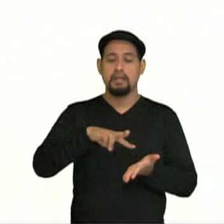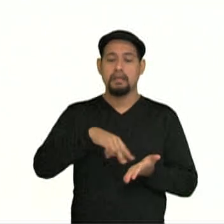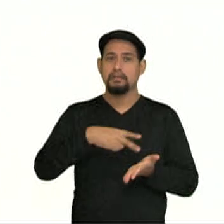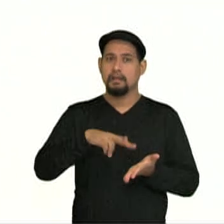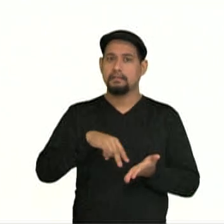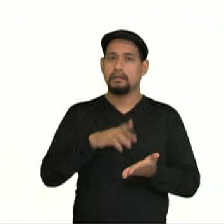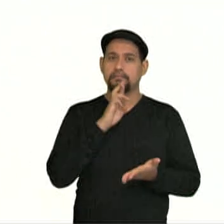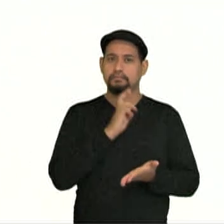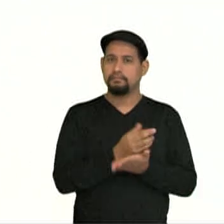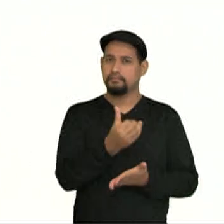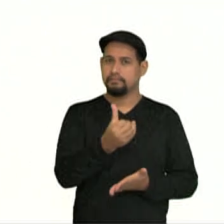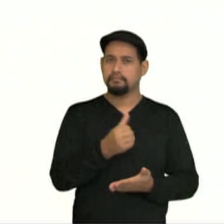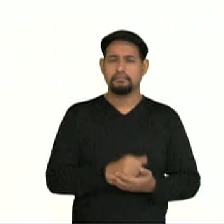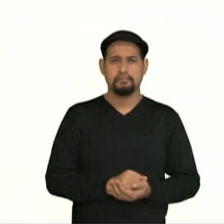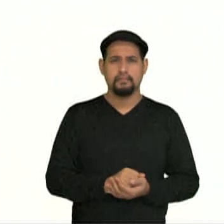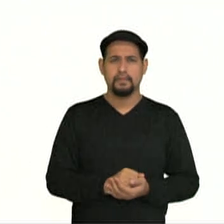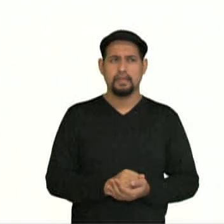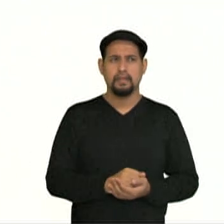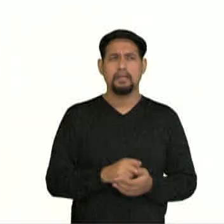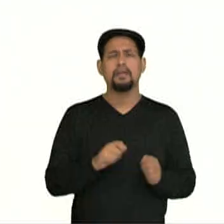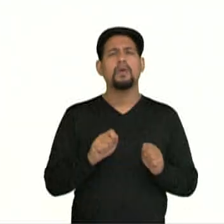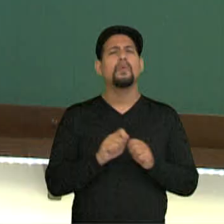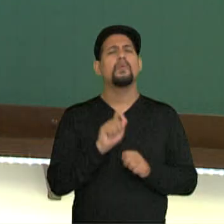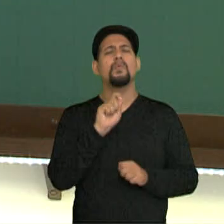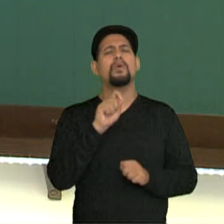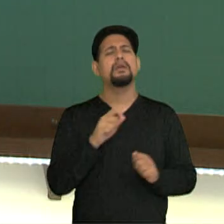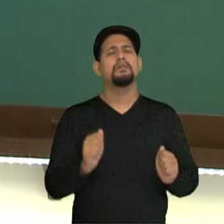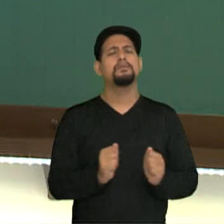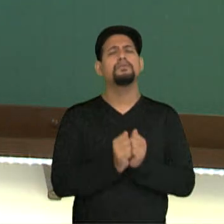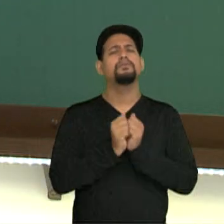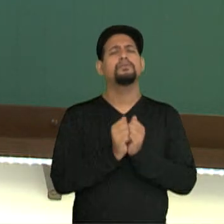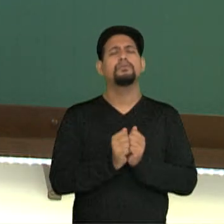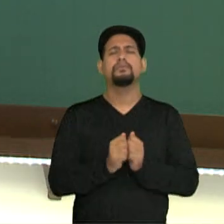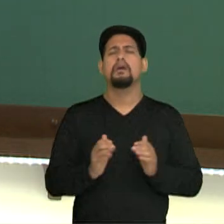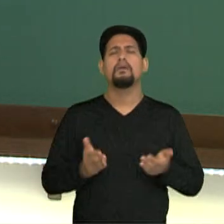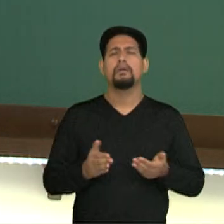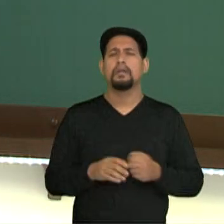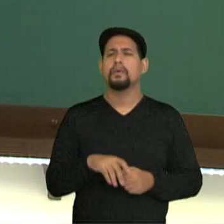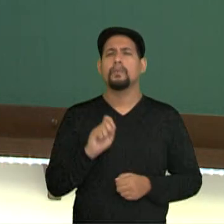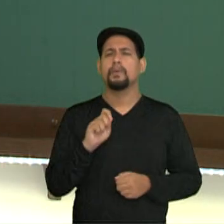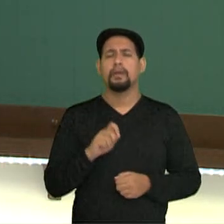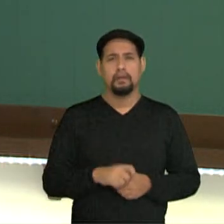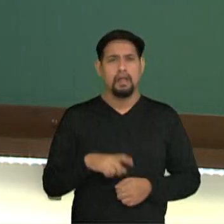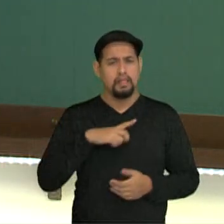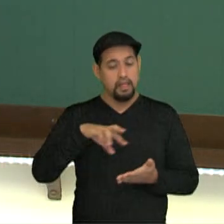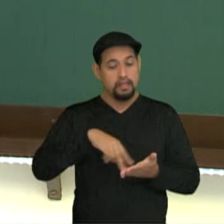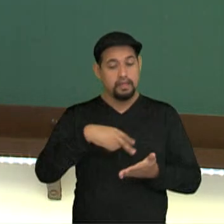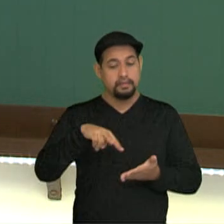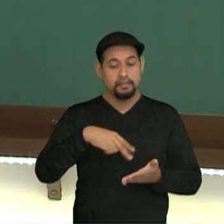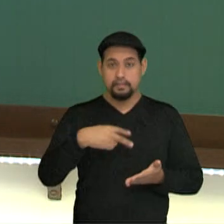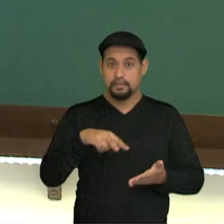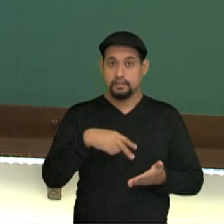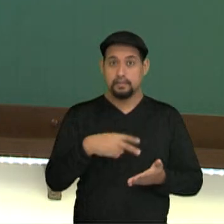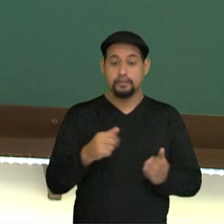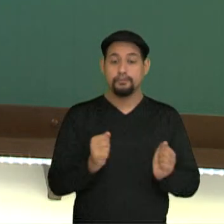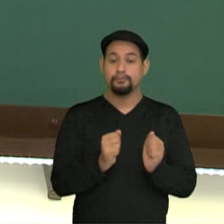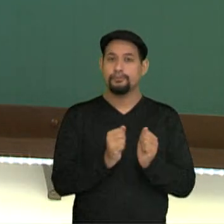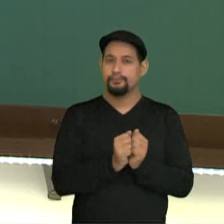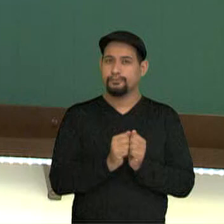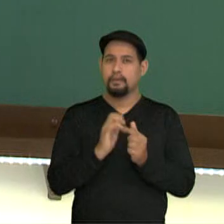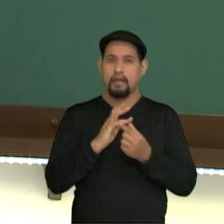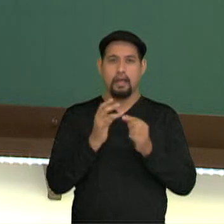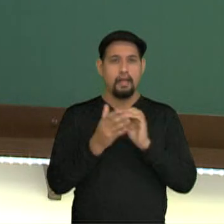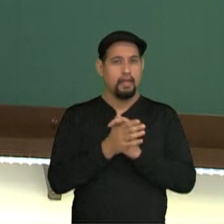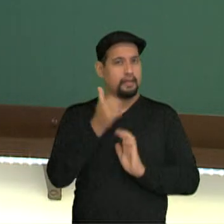resposta da questão 6. Who's he with? Com quem que ele está nesse exato momento? Se ele está dançando com a sua